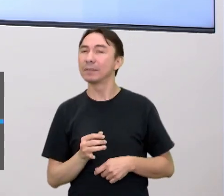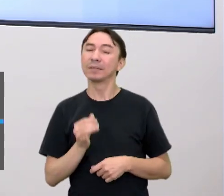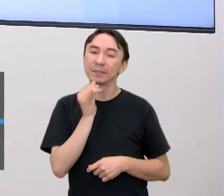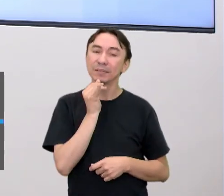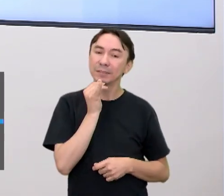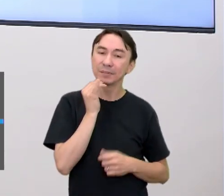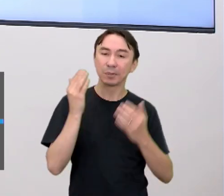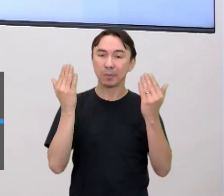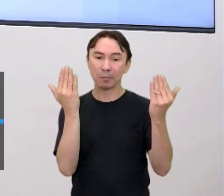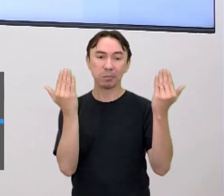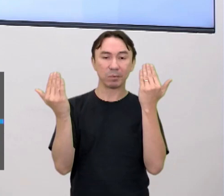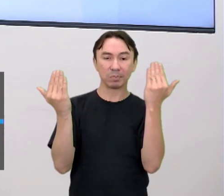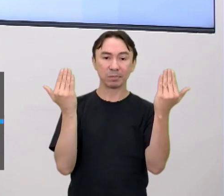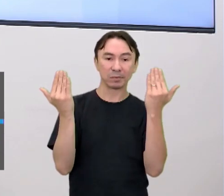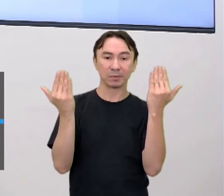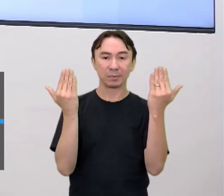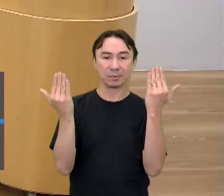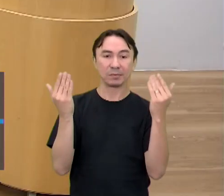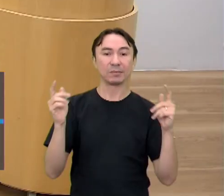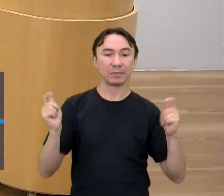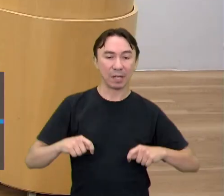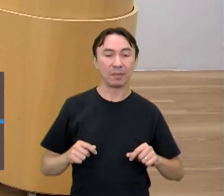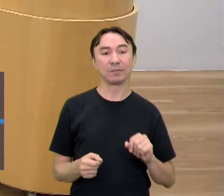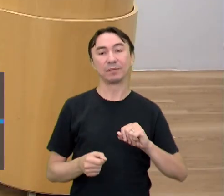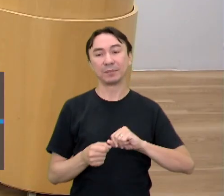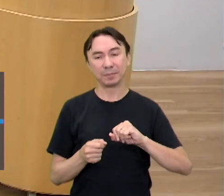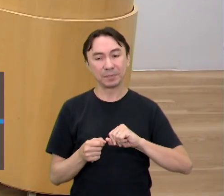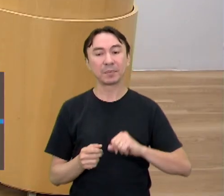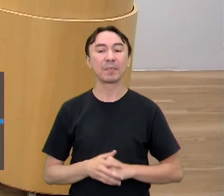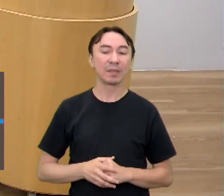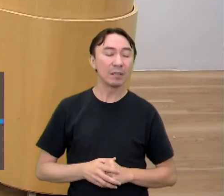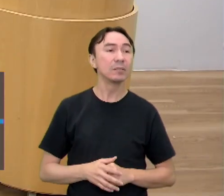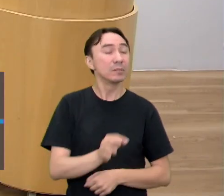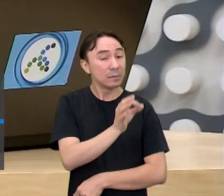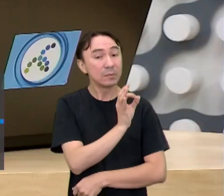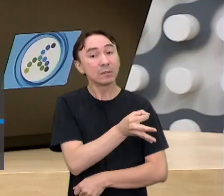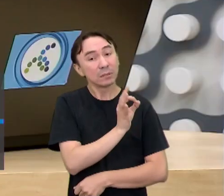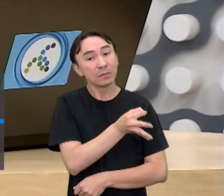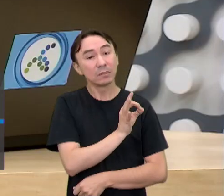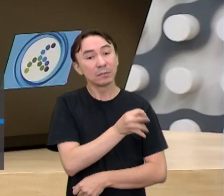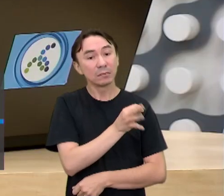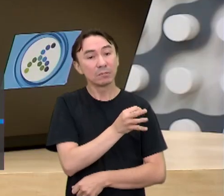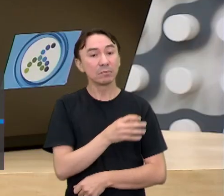essas comparações, não é isso? Sim. Você ter uma ideia ampla